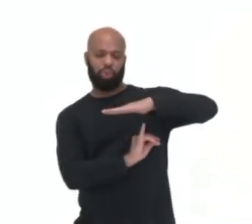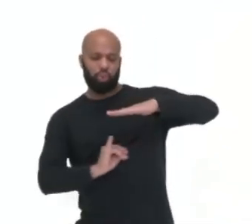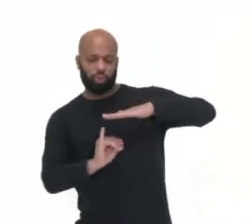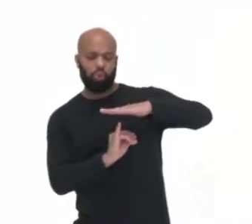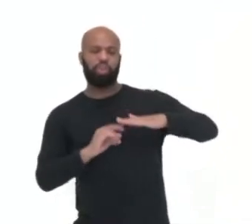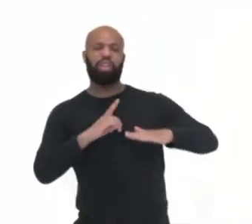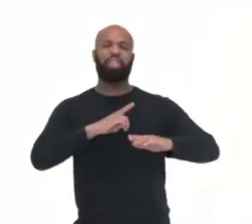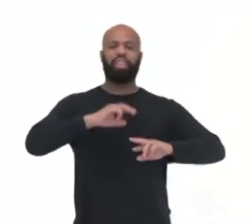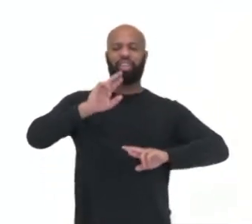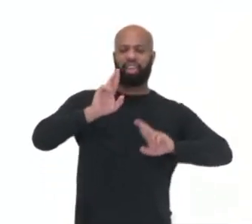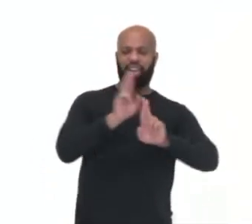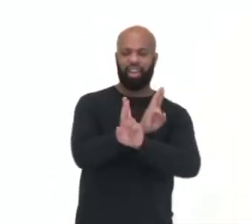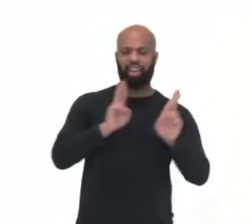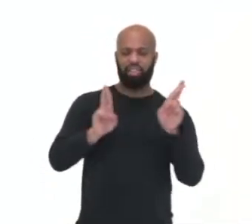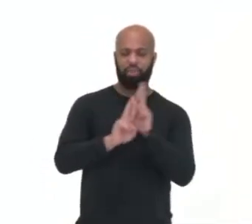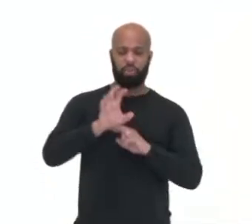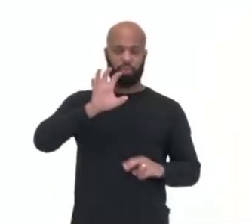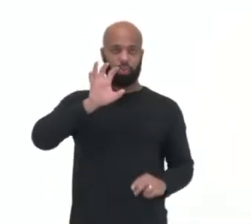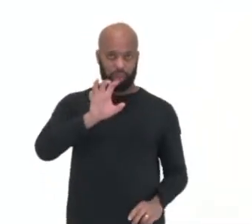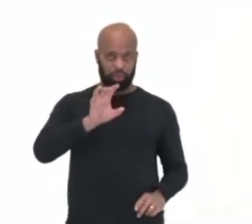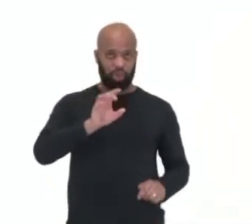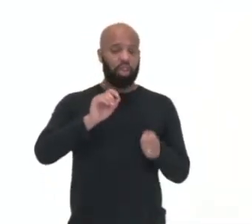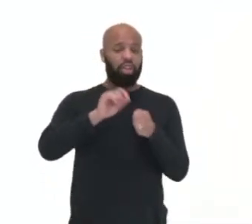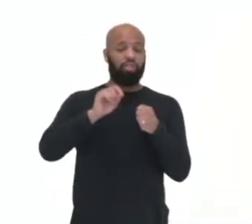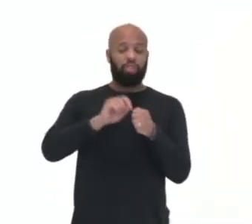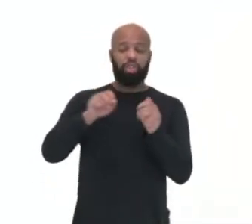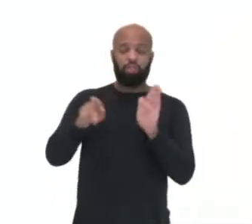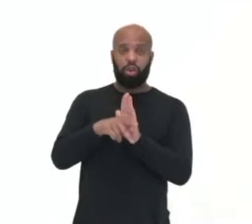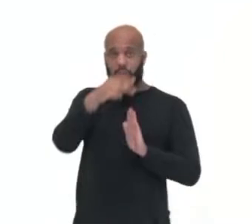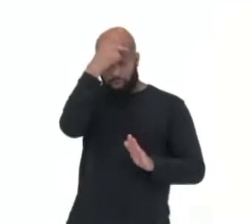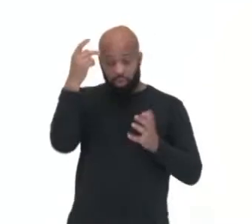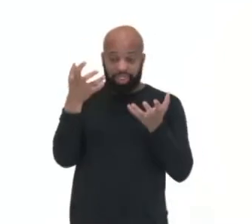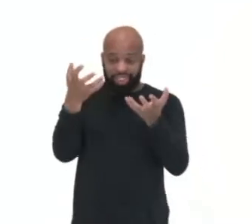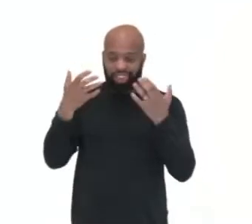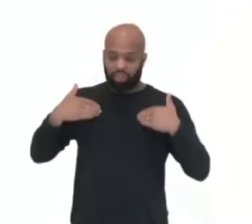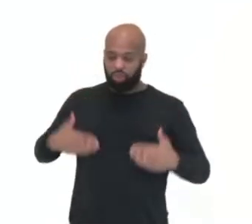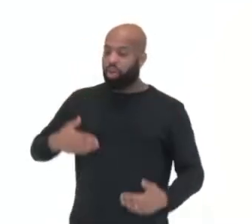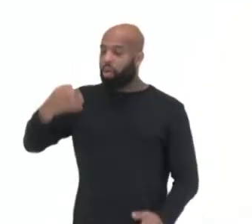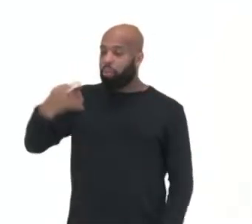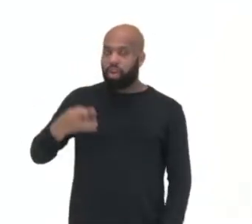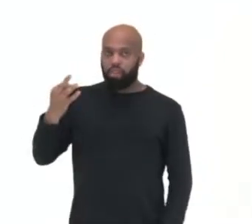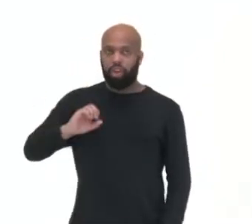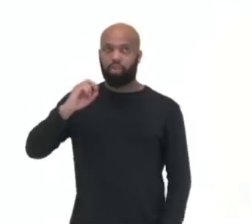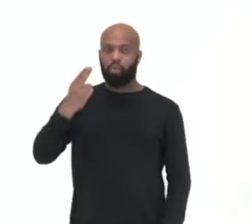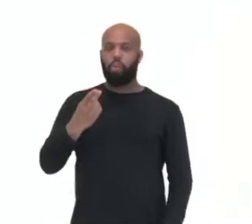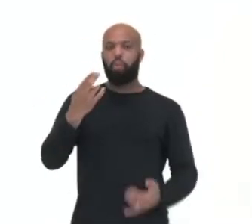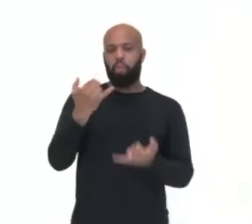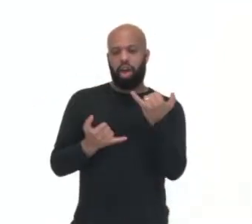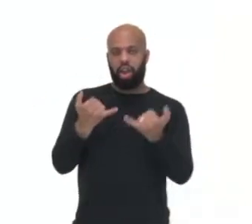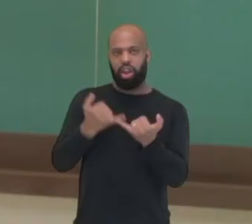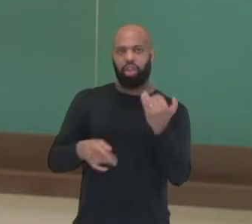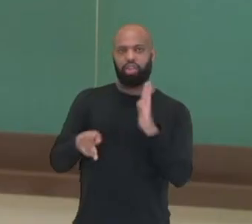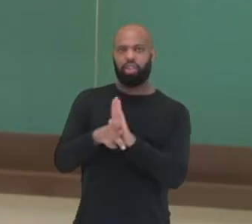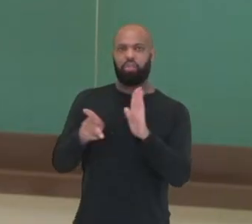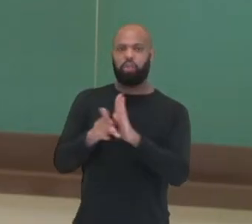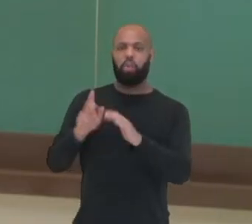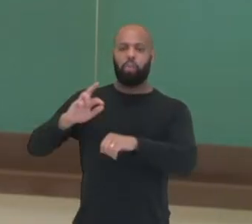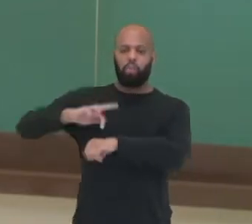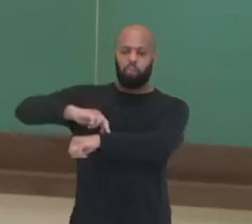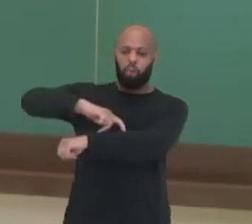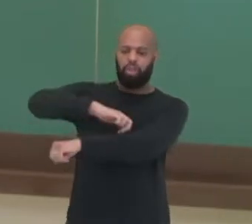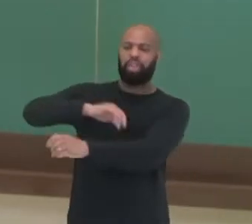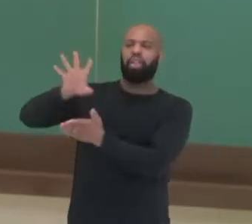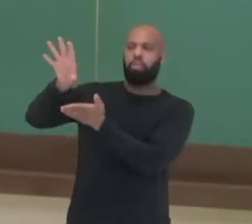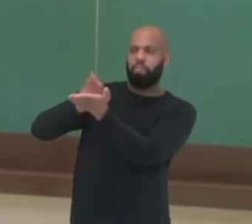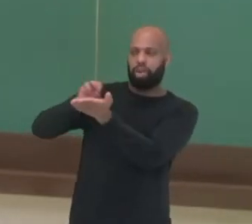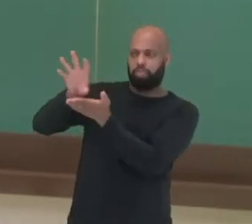envolvidas, tá? Feitas para consumidores que buscam um corpo ideal ou parecido com um dos modelos? Quais vocês acham que são